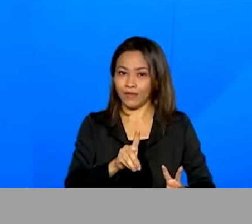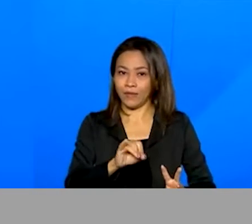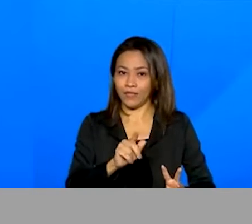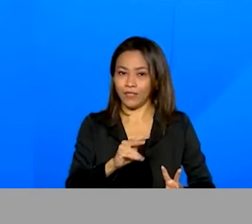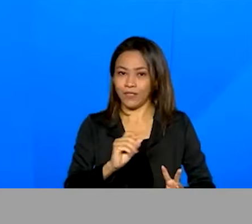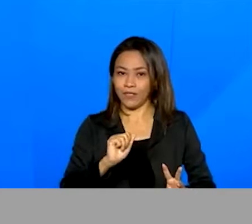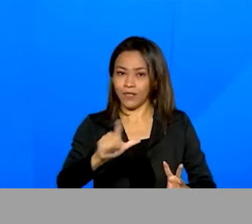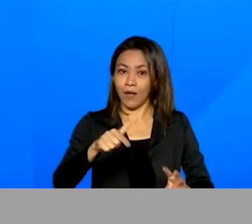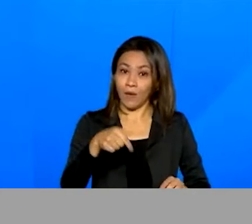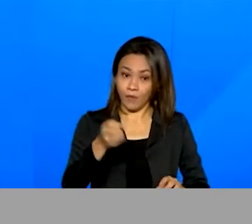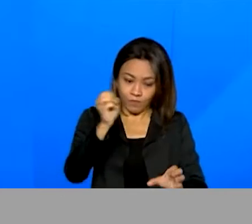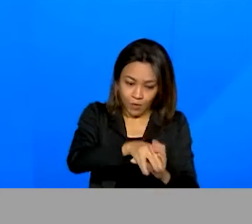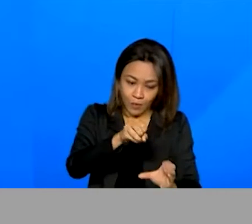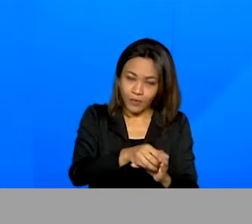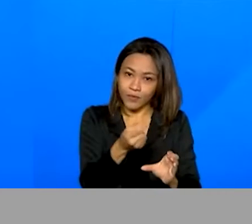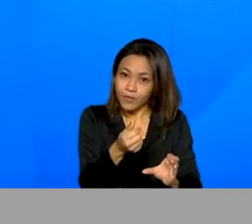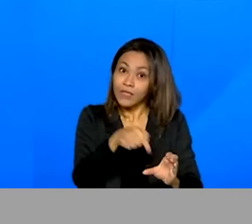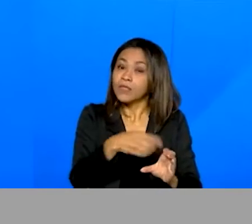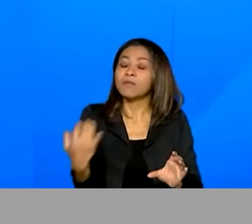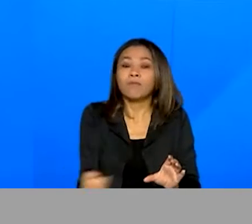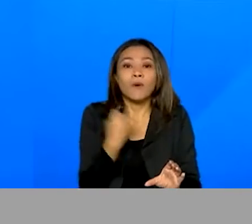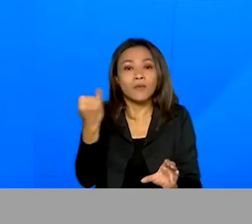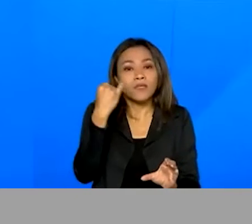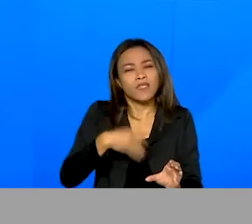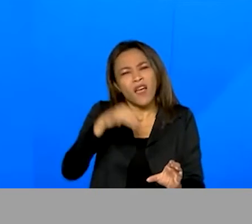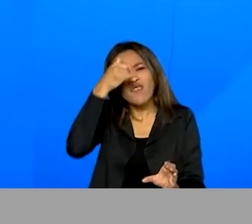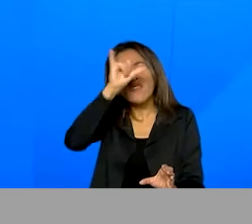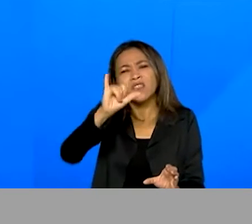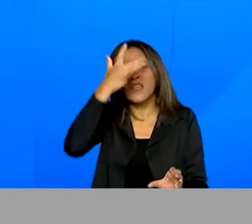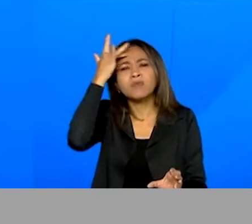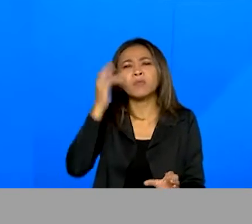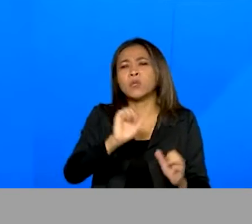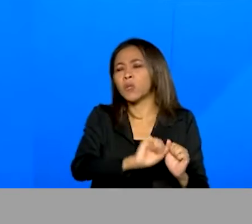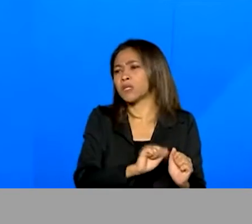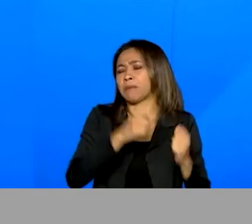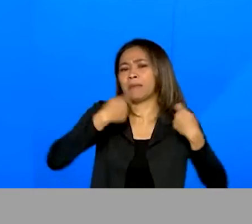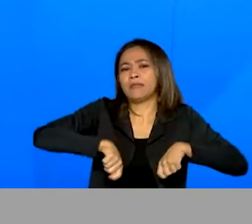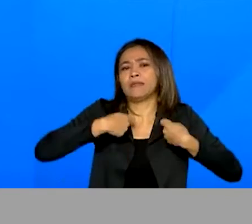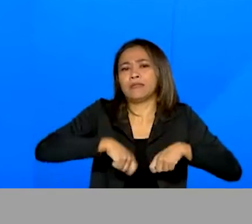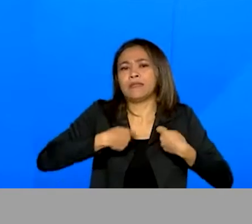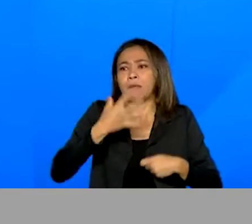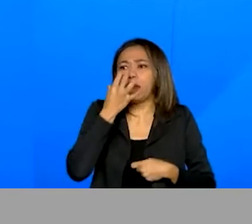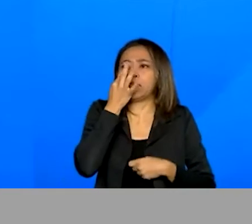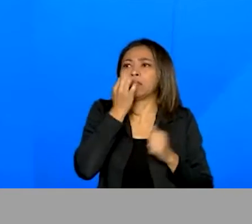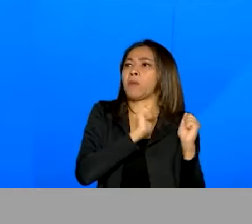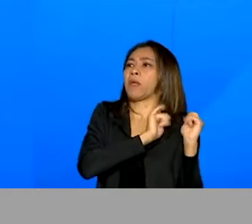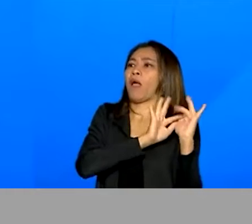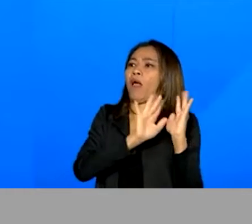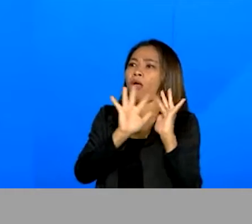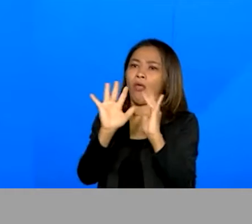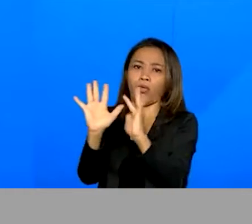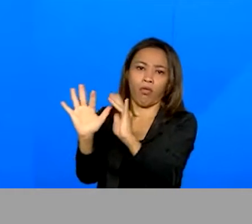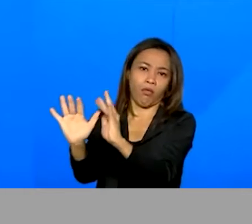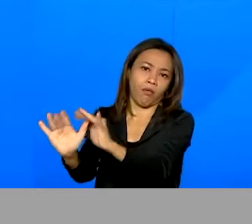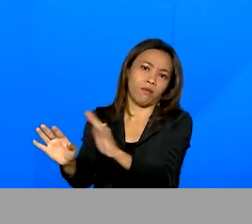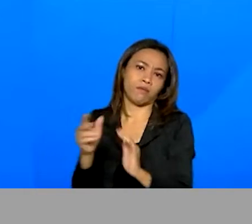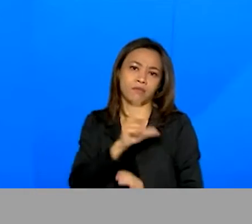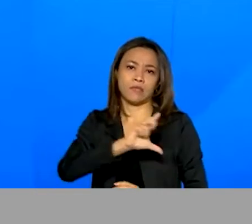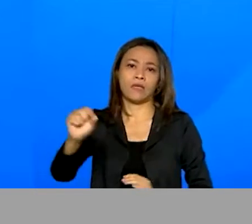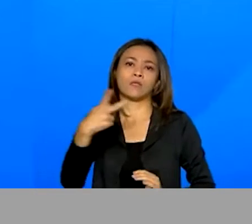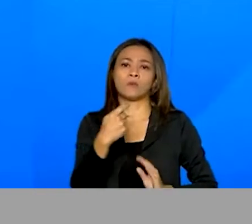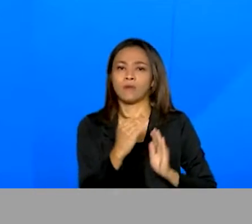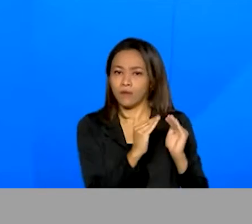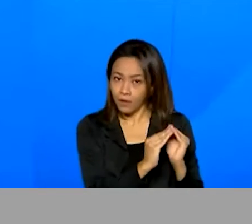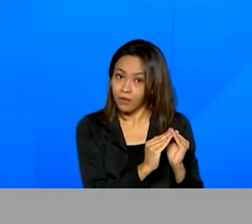importante porque e ajuda a evitar que as pessoas precisem sair de casa e Raiz